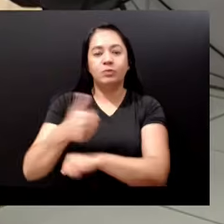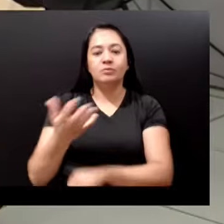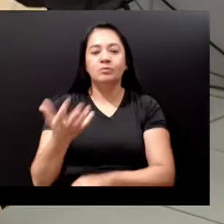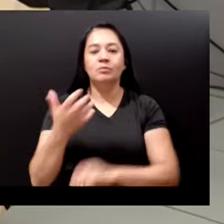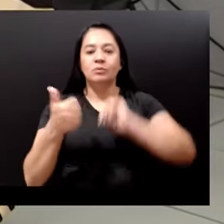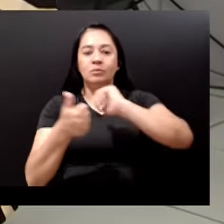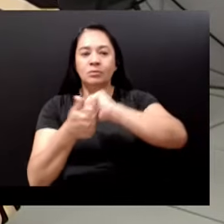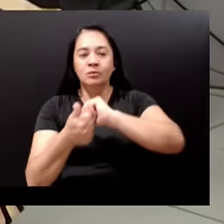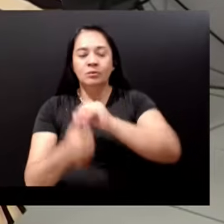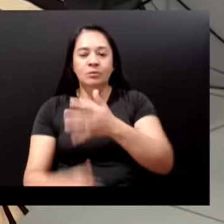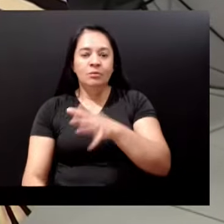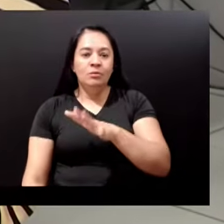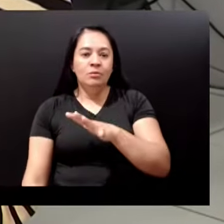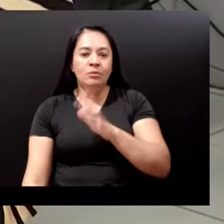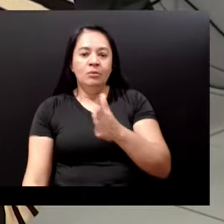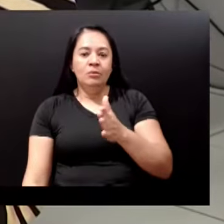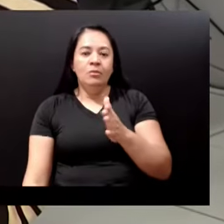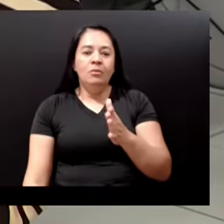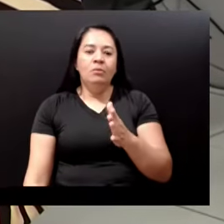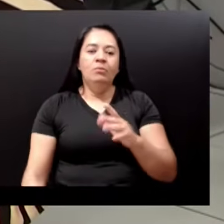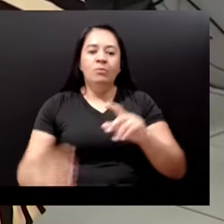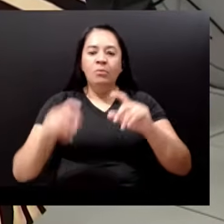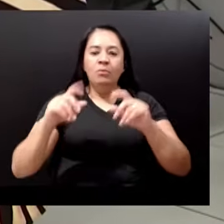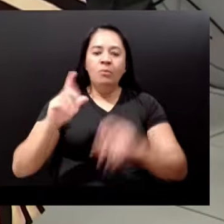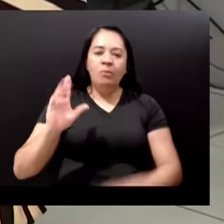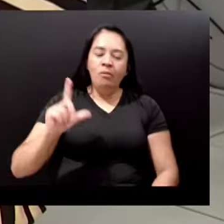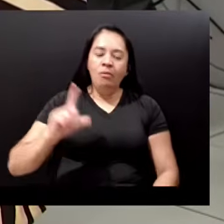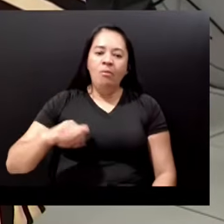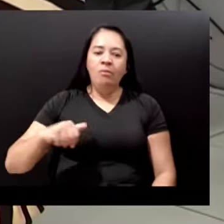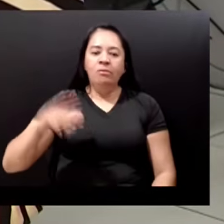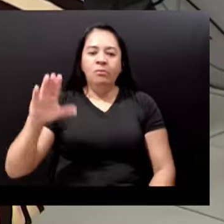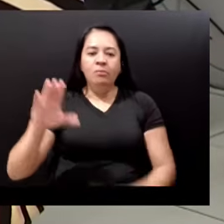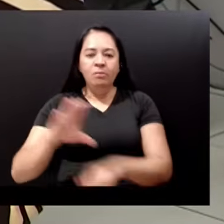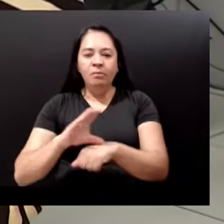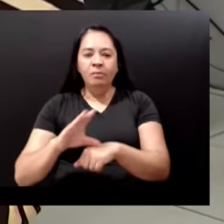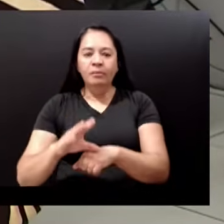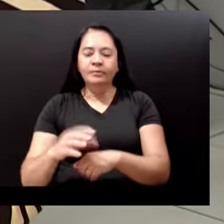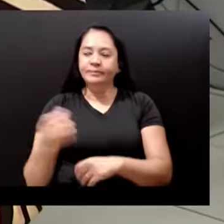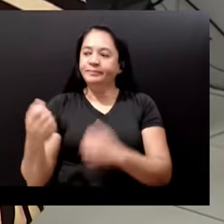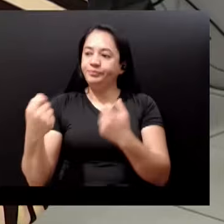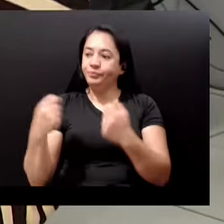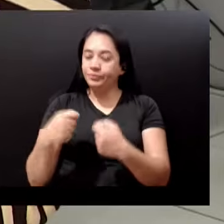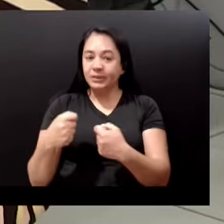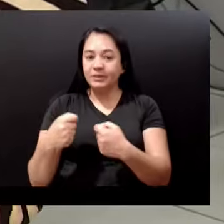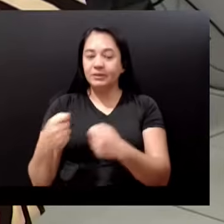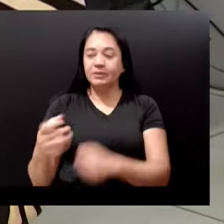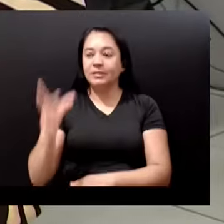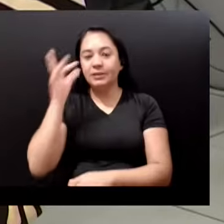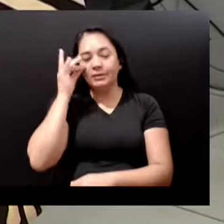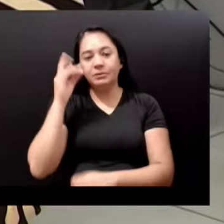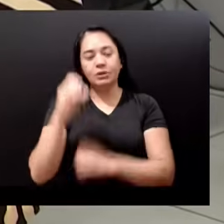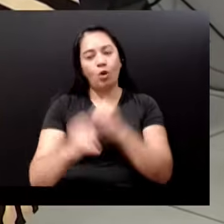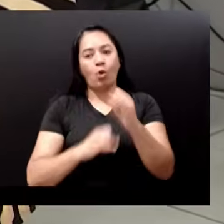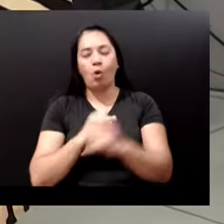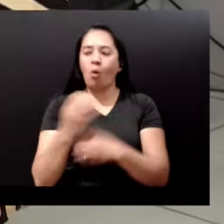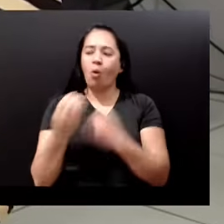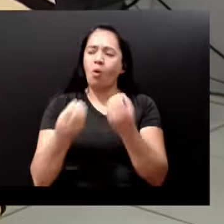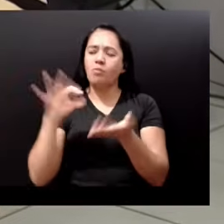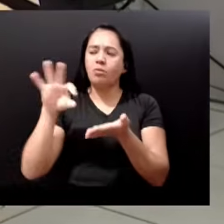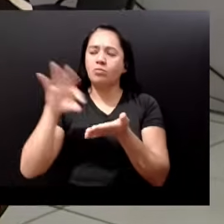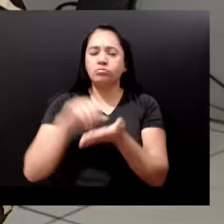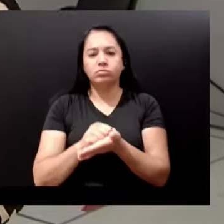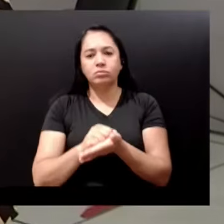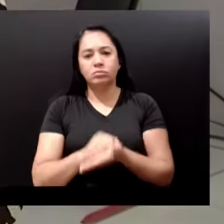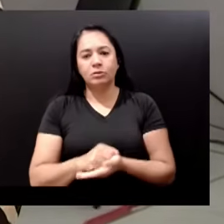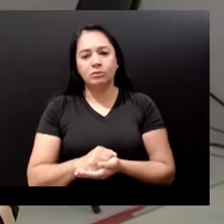uma capacitação e quer fazer mais uma, é só vir aqui presencialmente ou online? Como é que funcionam as inscrições para os cursos?